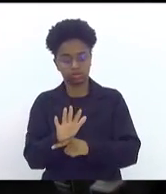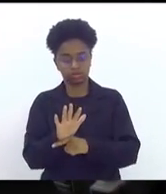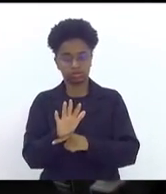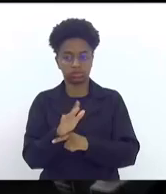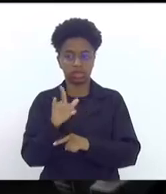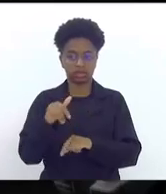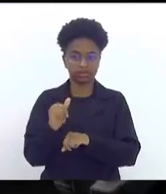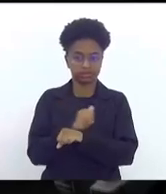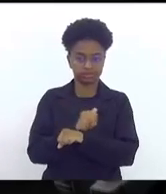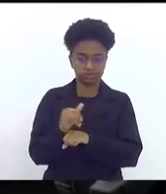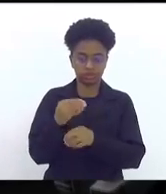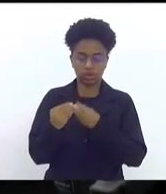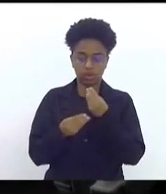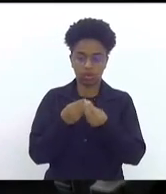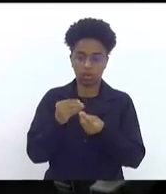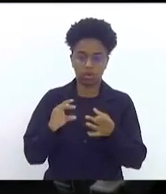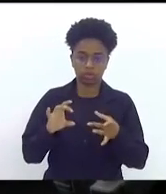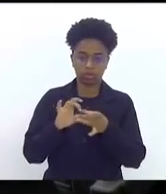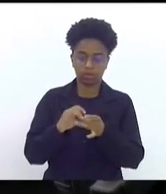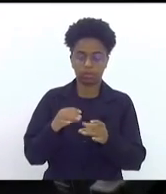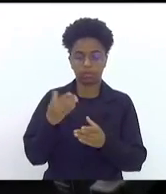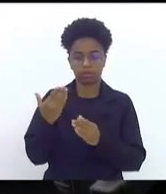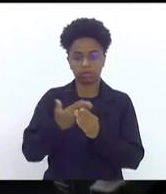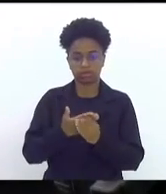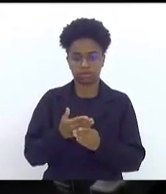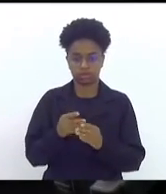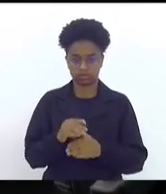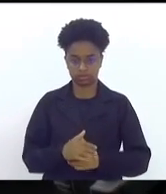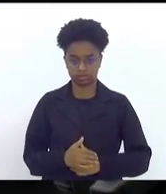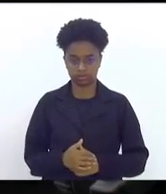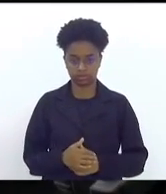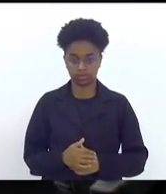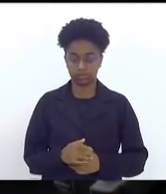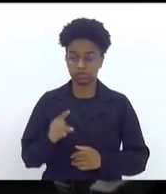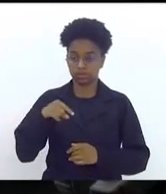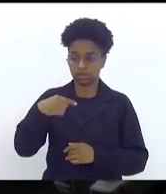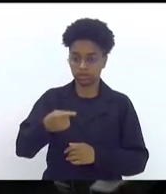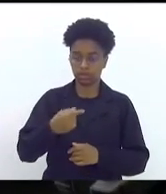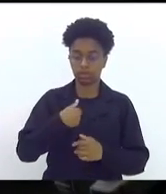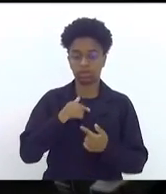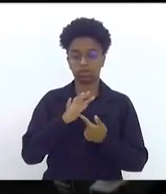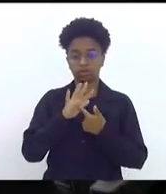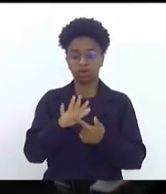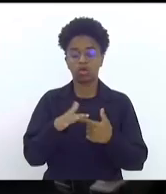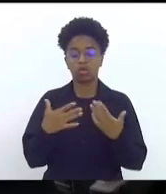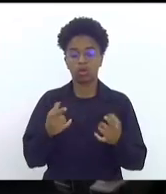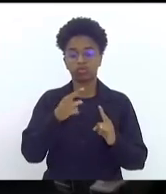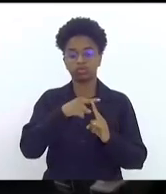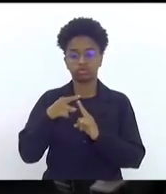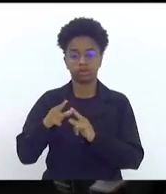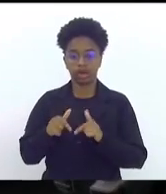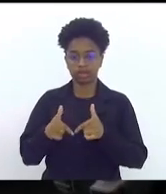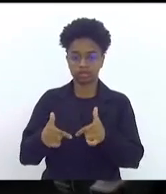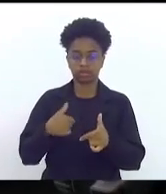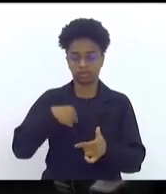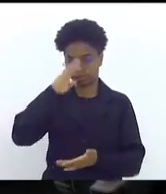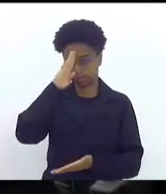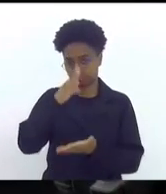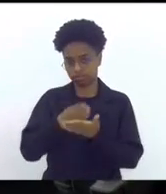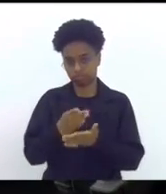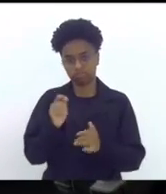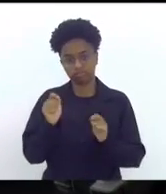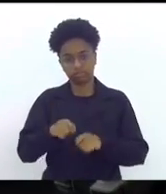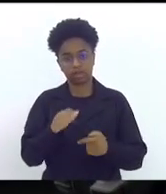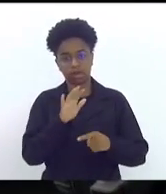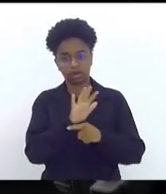instrumental ao propósito do processo penal. E, por fim, eu indicarei qual tipo de ação eu acredito que poderá contribuir para evitar,